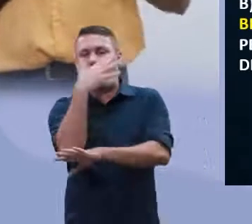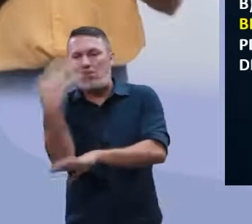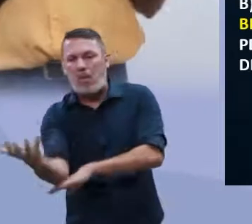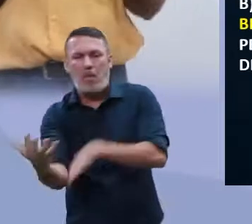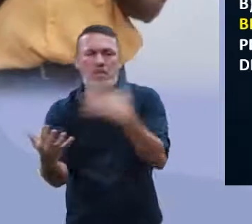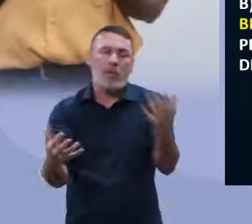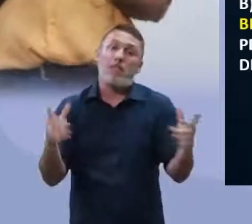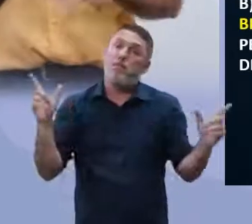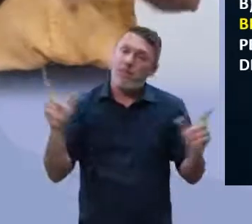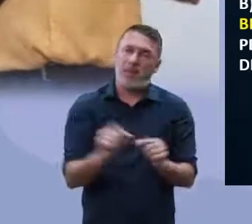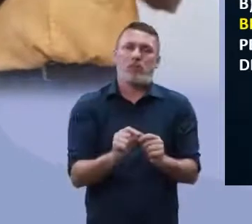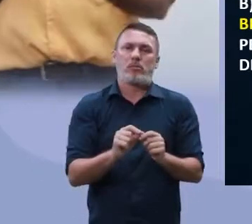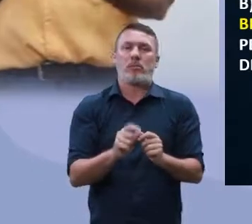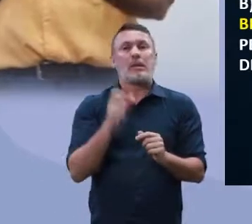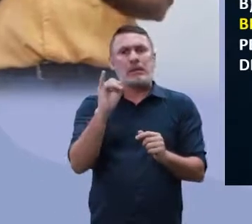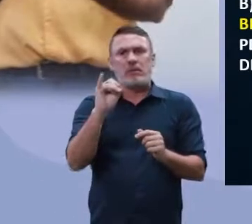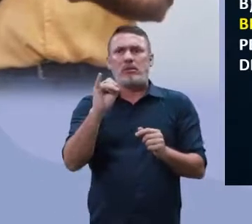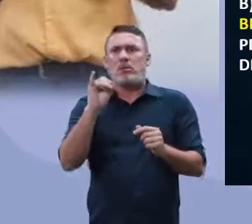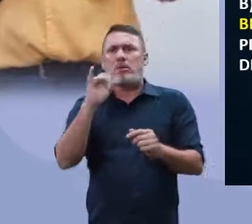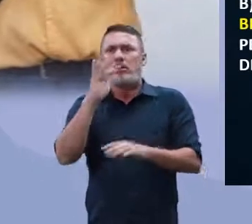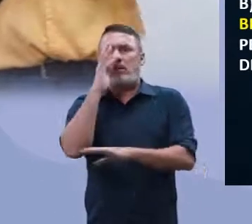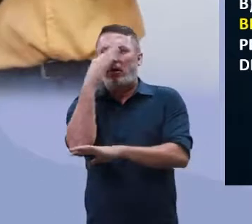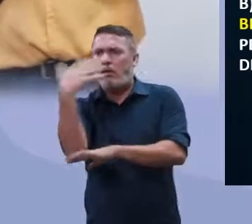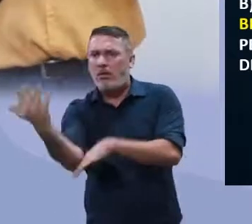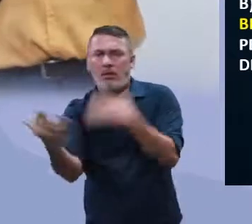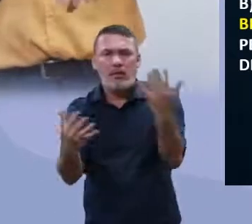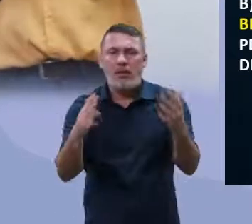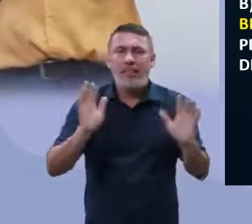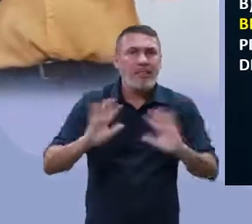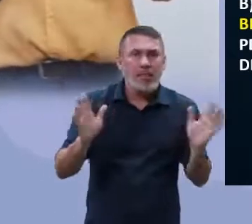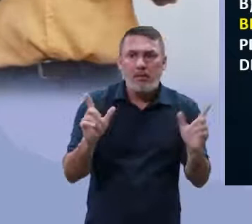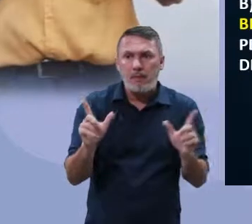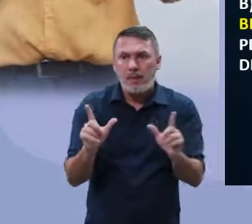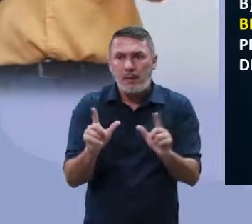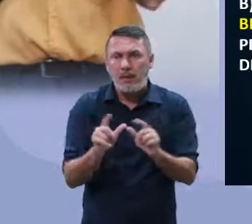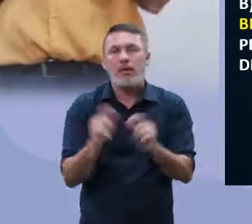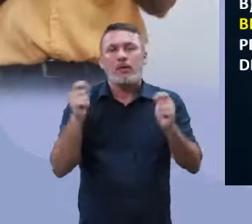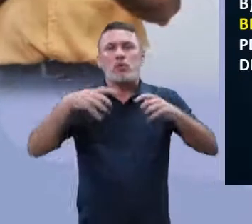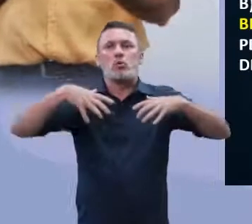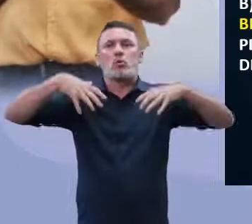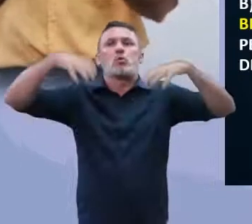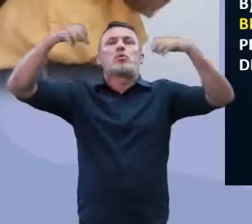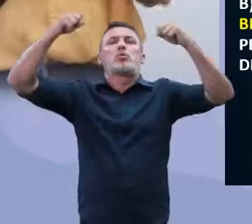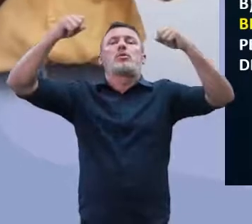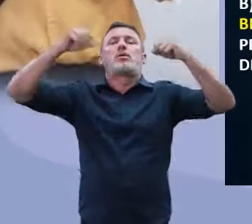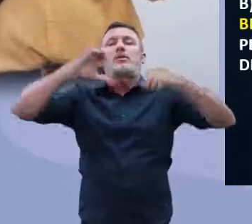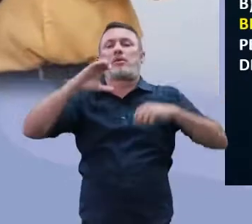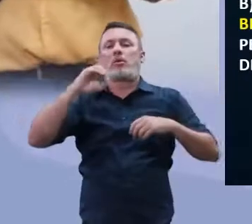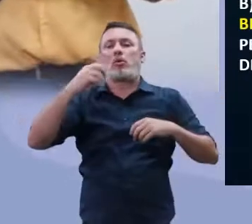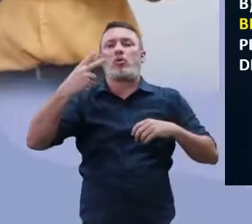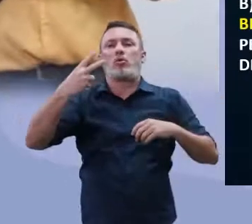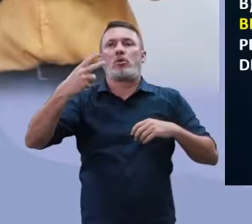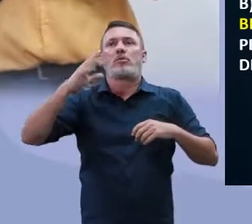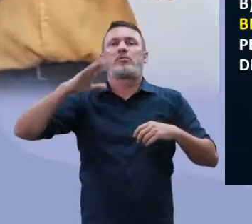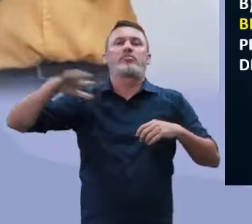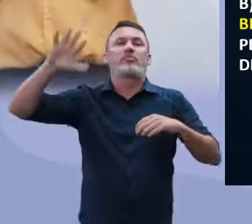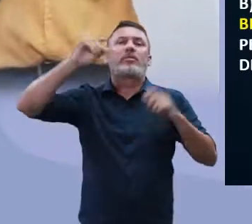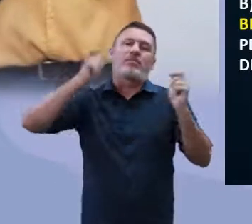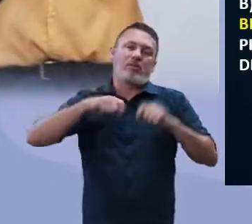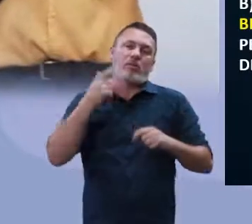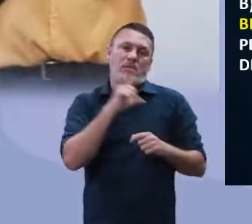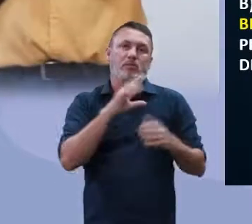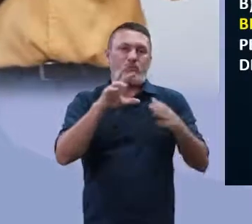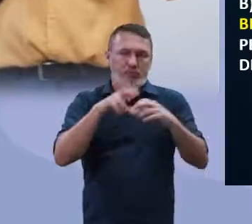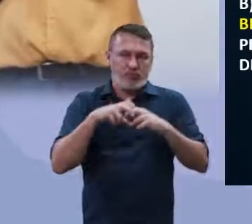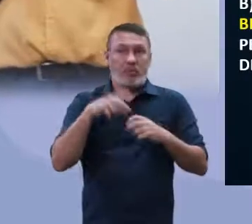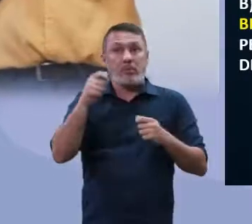desmatamento. Automaticamente, ao reduzir o desmatamento, nós vamos ter uma absorção maior do CO2 da atmosfera. Então,